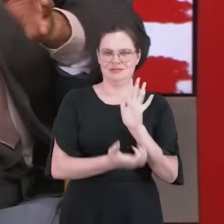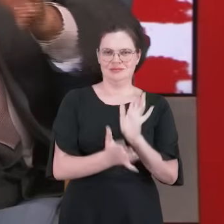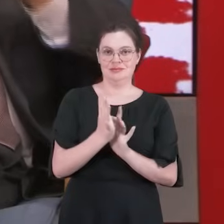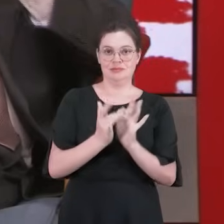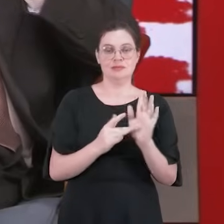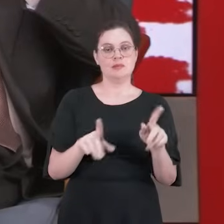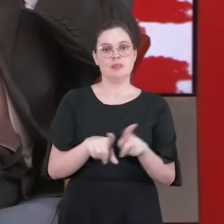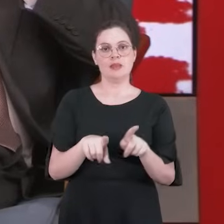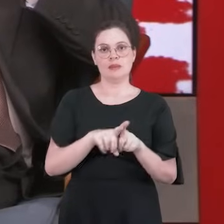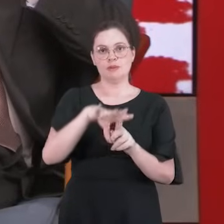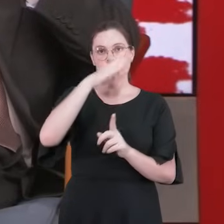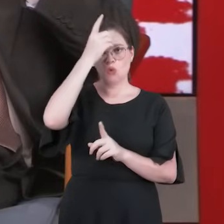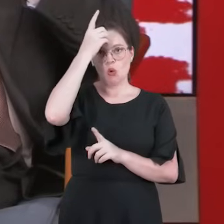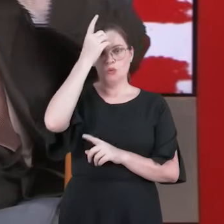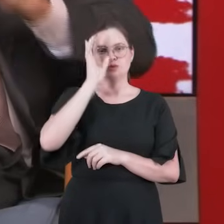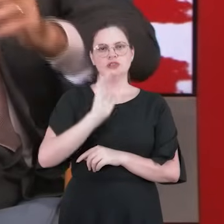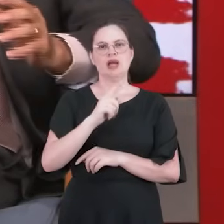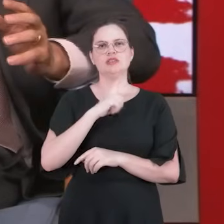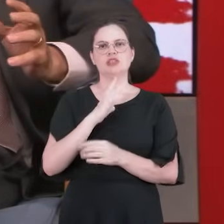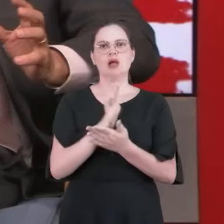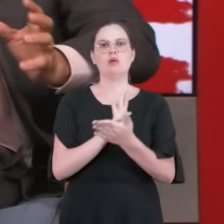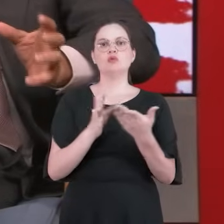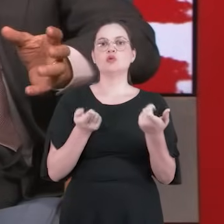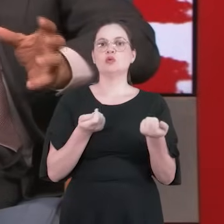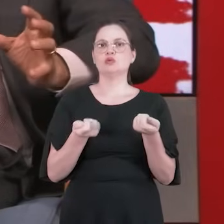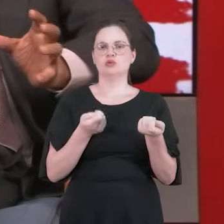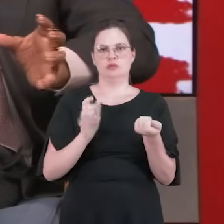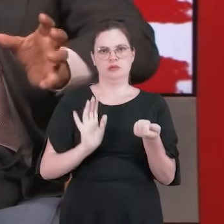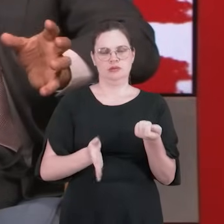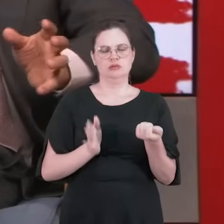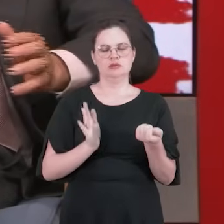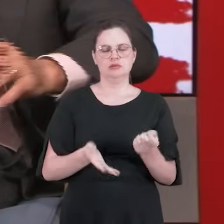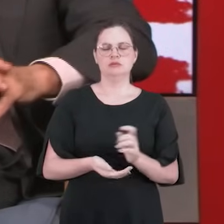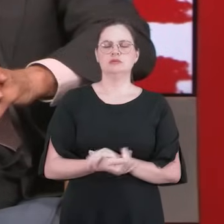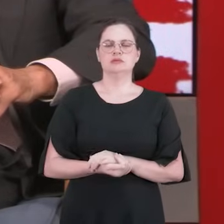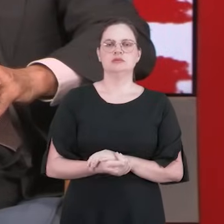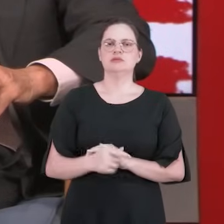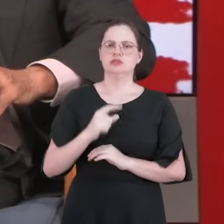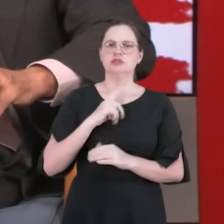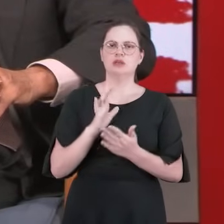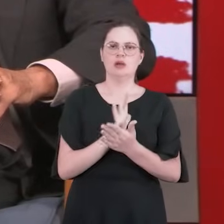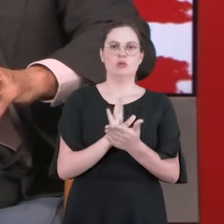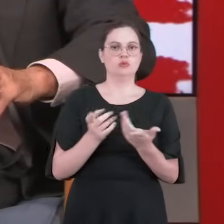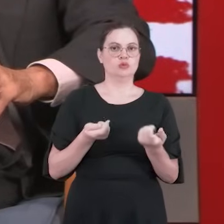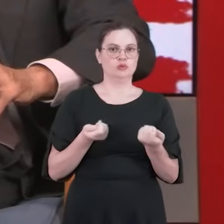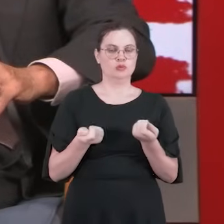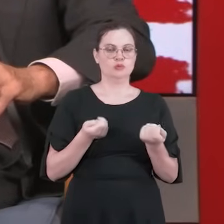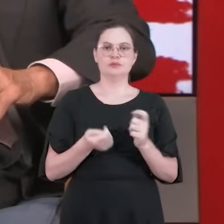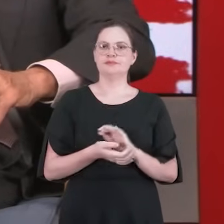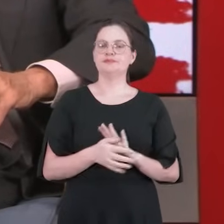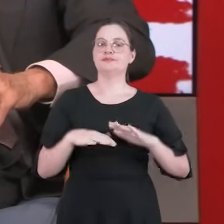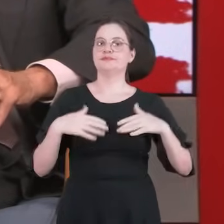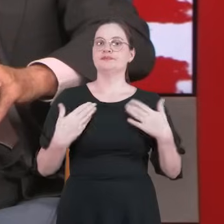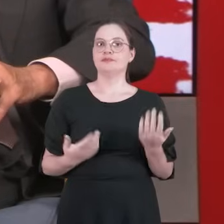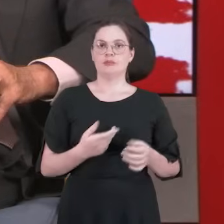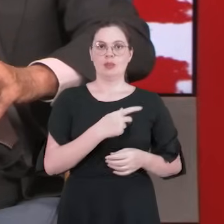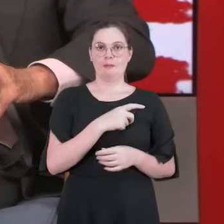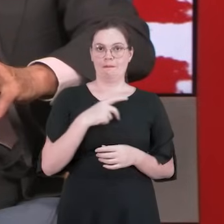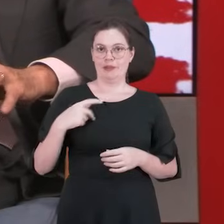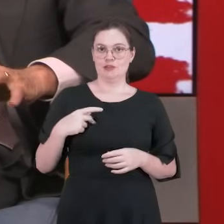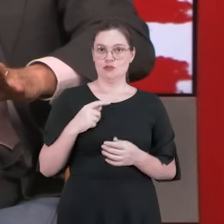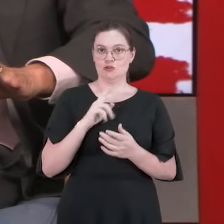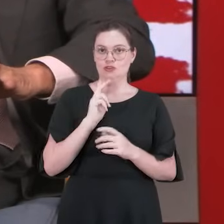os dons espirituais. Já havia um certo controle, alguns controles com os dons espirituais. Quando o pastor foi